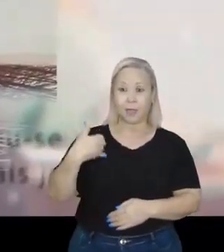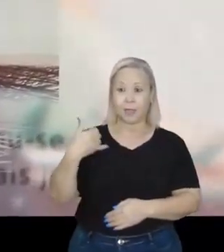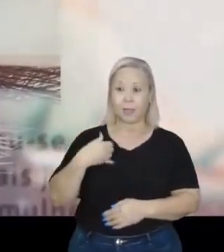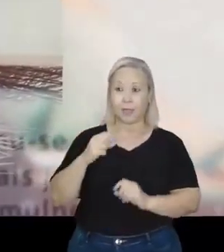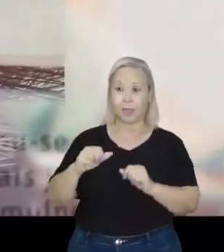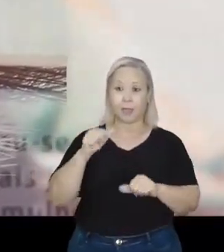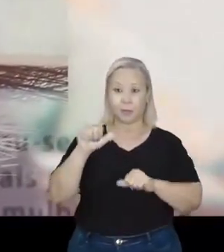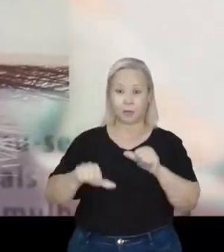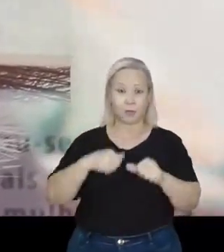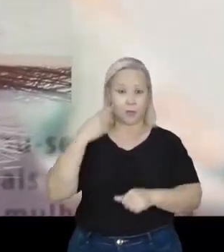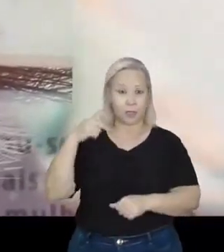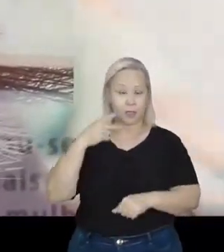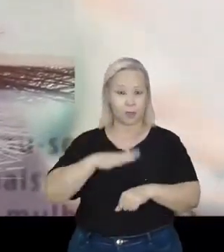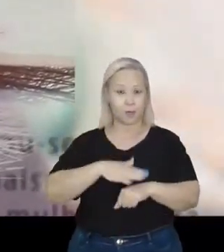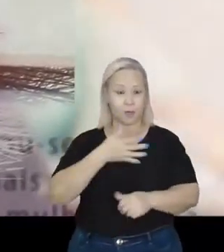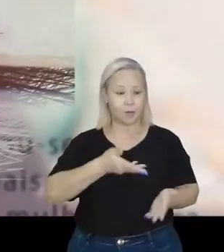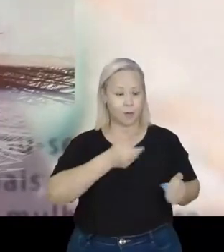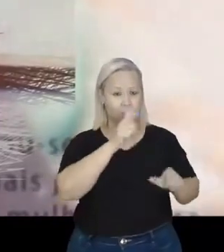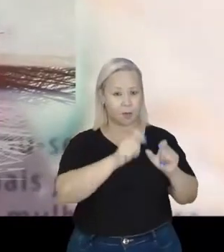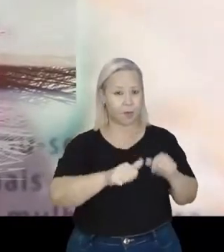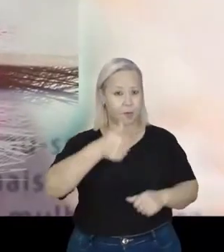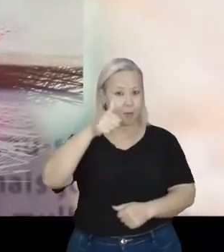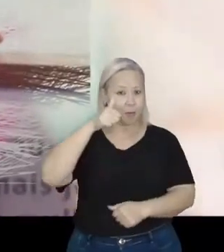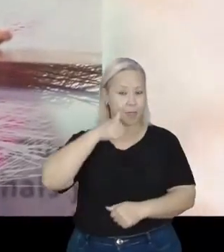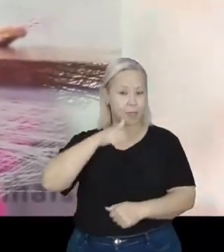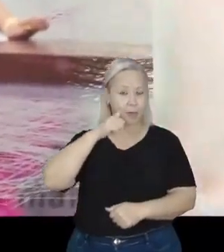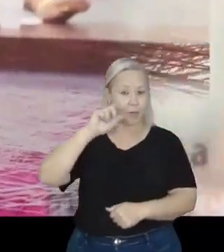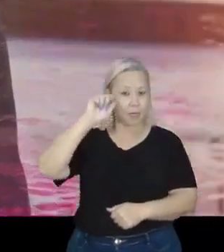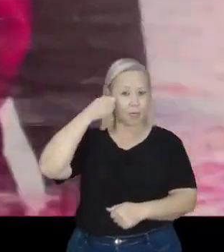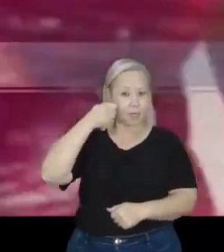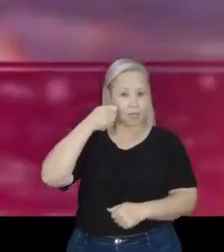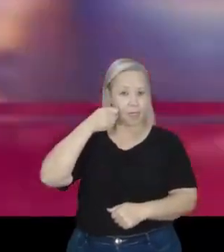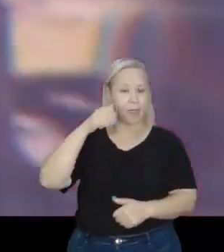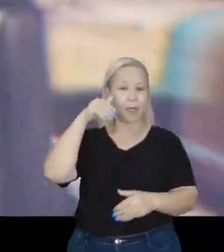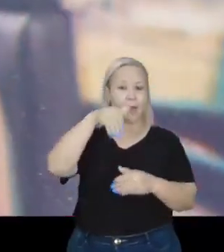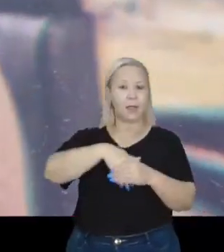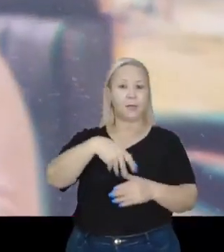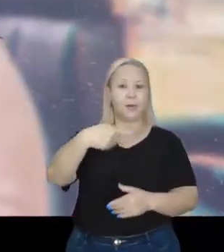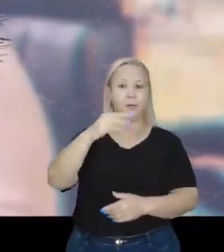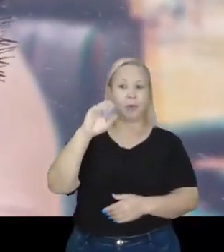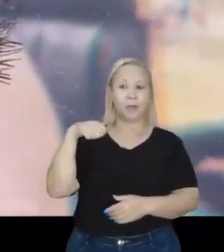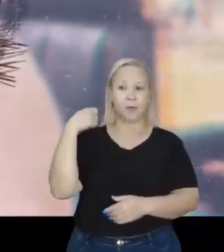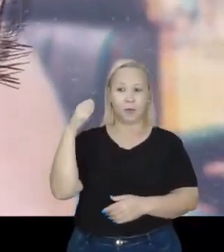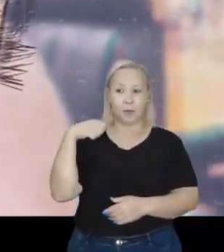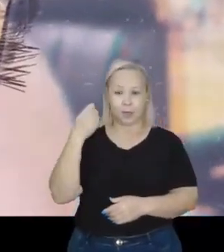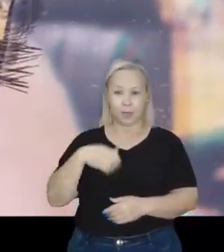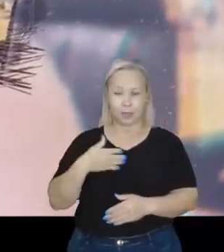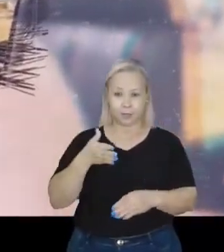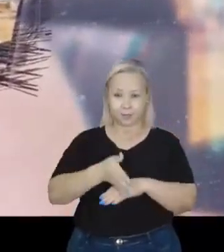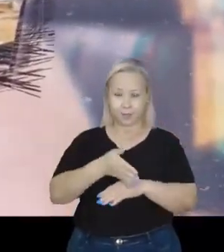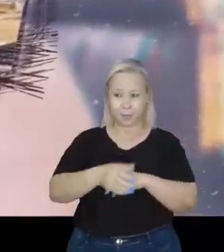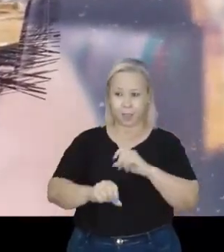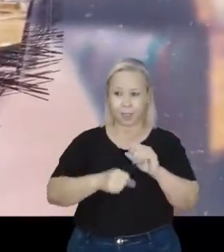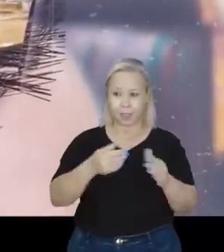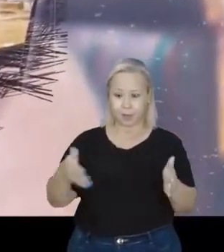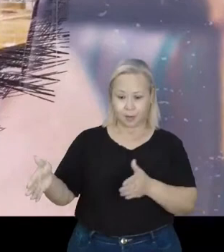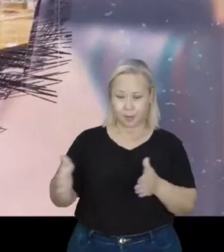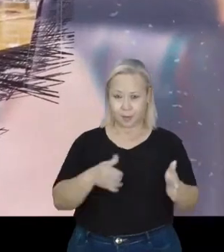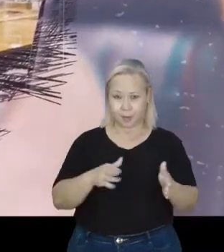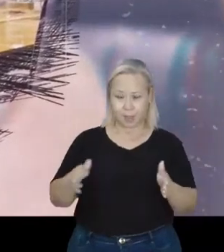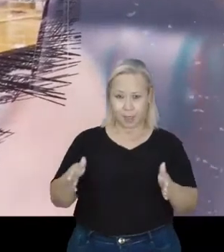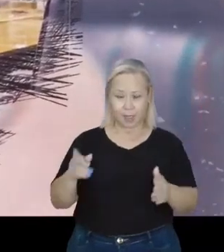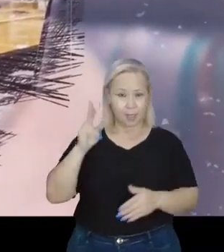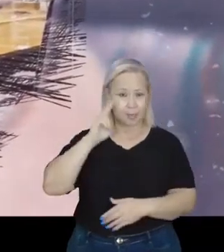a vereadora mais jovem, a primeira mulher negra eleita pelo PT de Porto Alegre, integrando assim a bancada histórica negra da